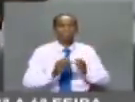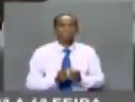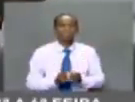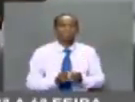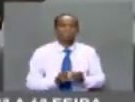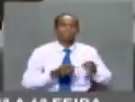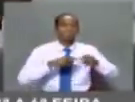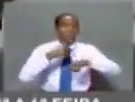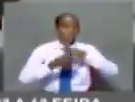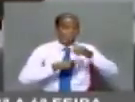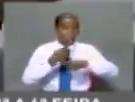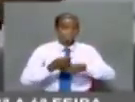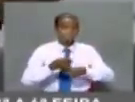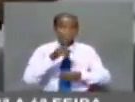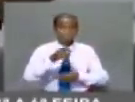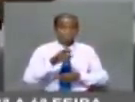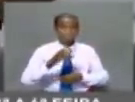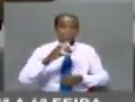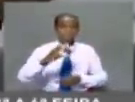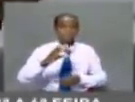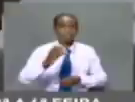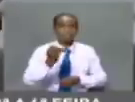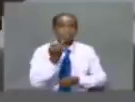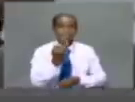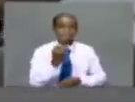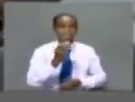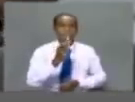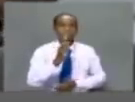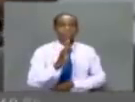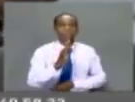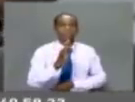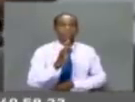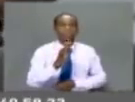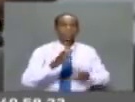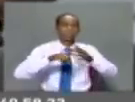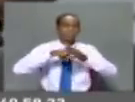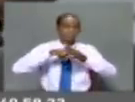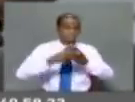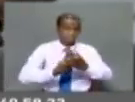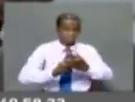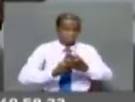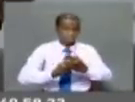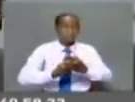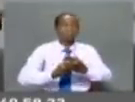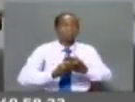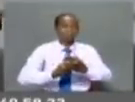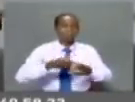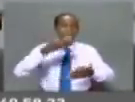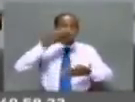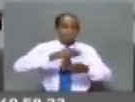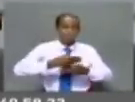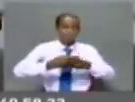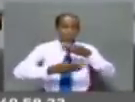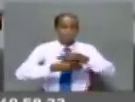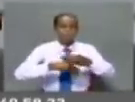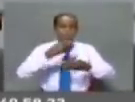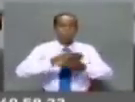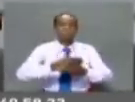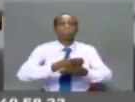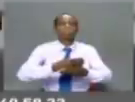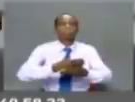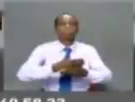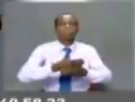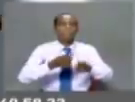praticamente entra para realizar a obra como uma espécie de intermediária, porque não tinha